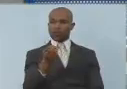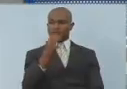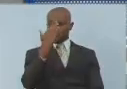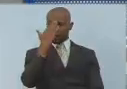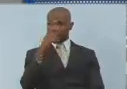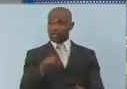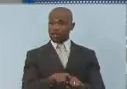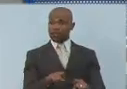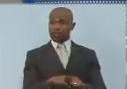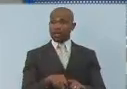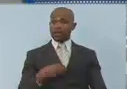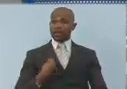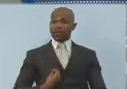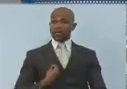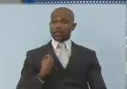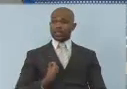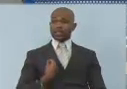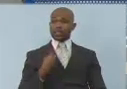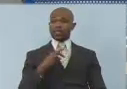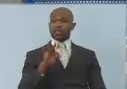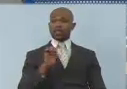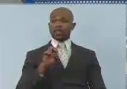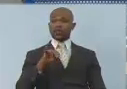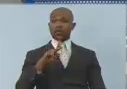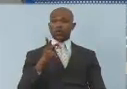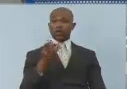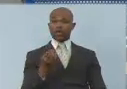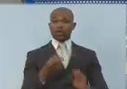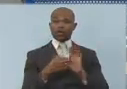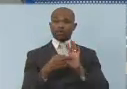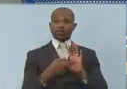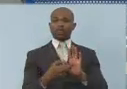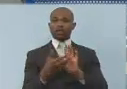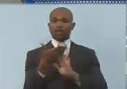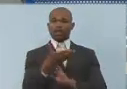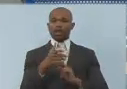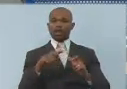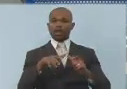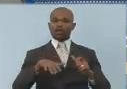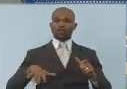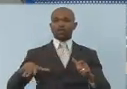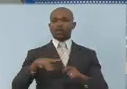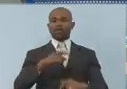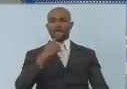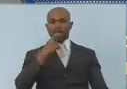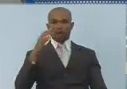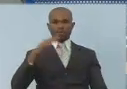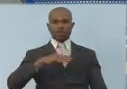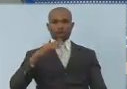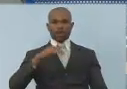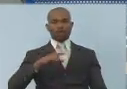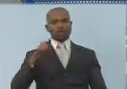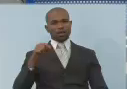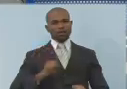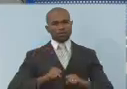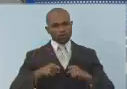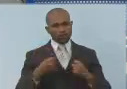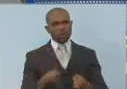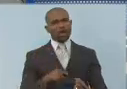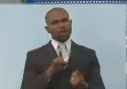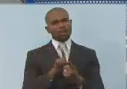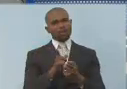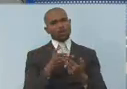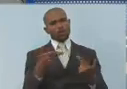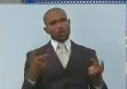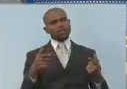a presença do Toninho, um dos representantes ali da regional ali do Pimentas, tem se esforçado ali para atender as demandas